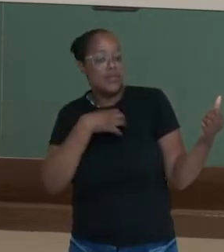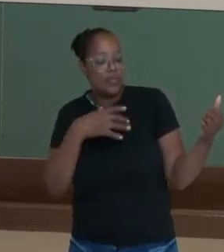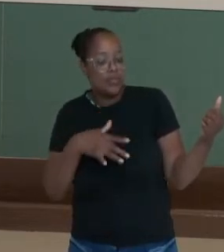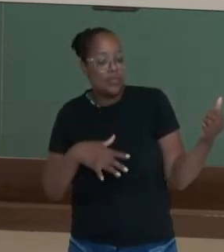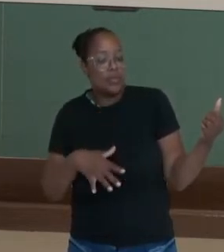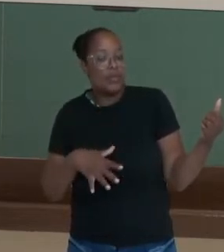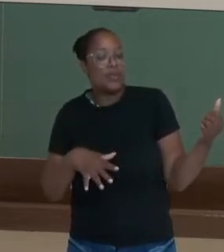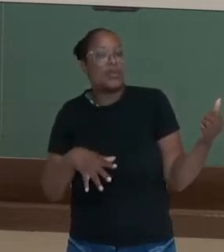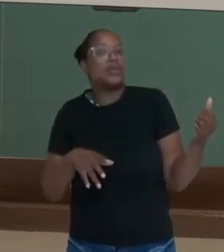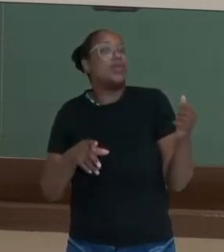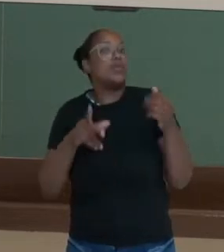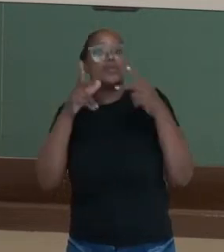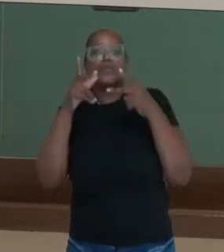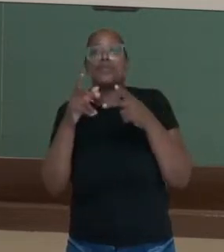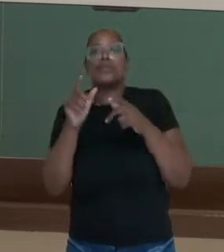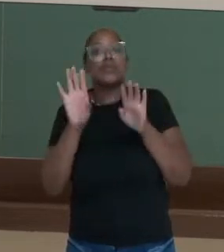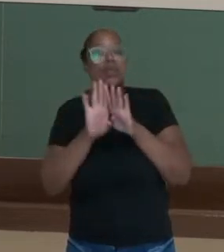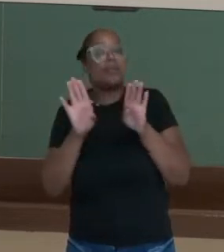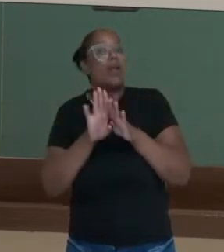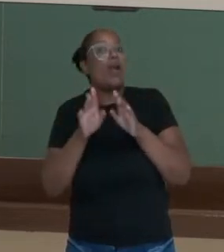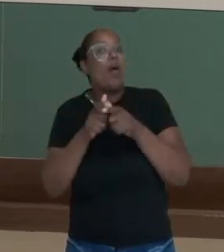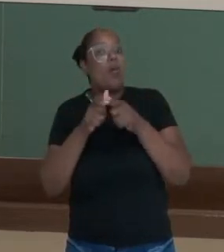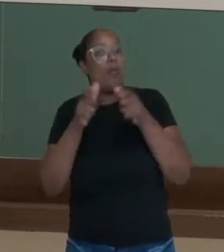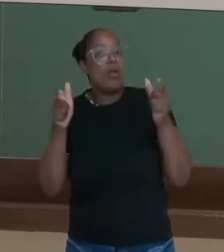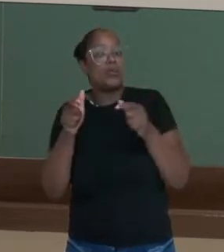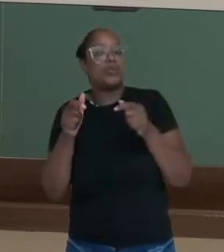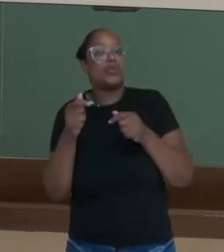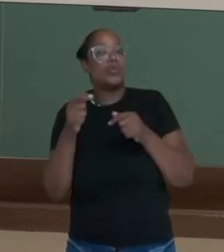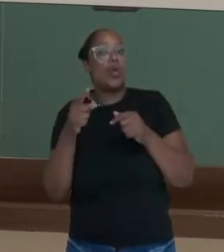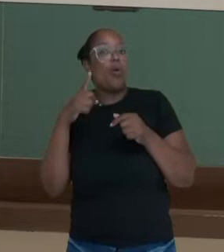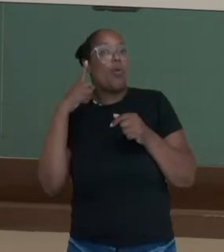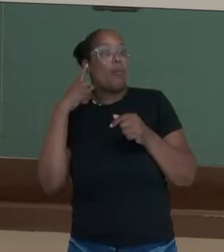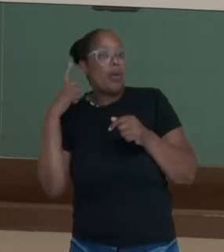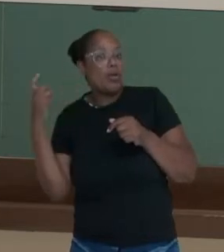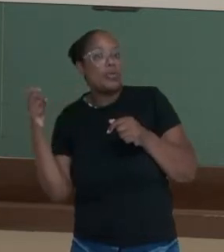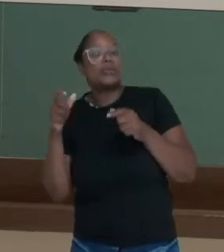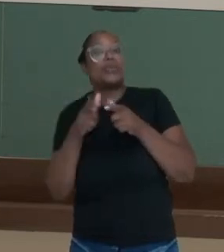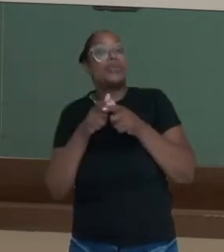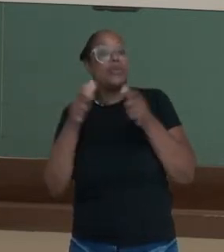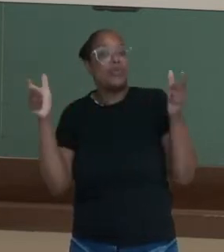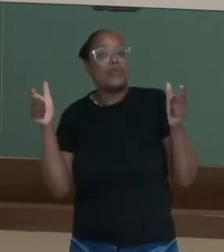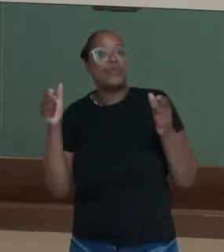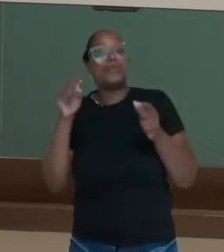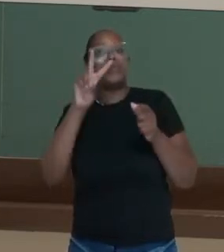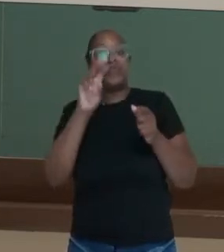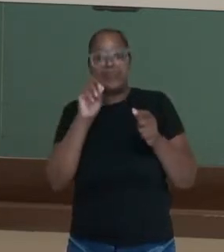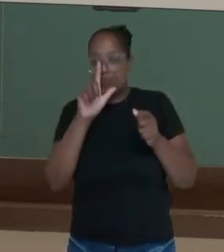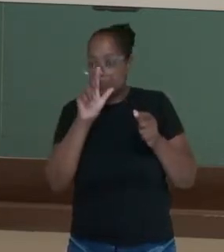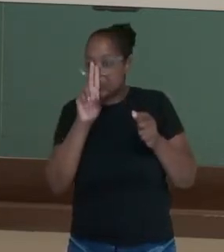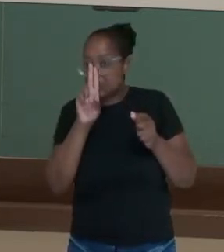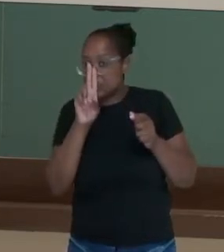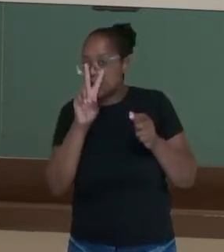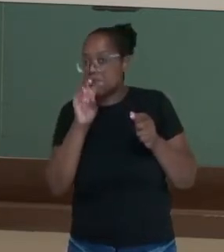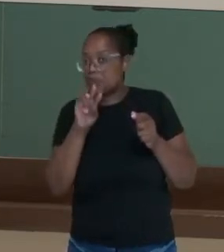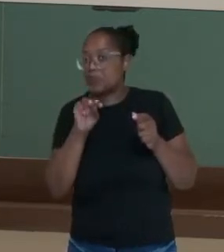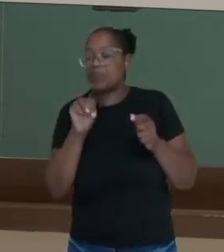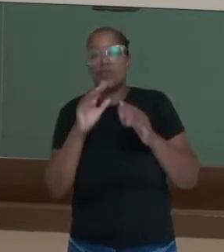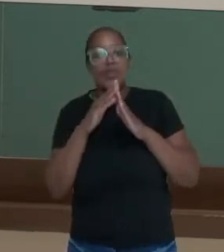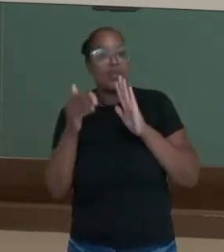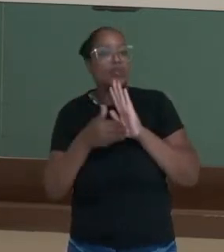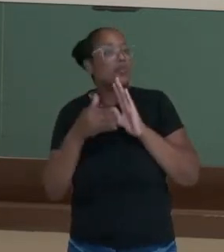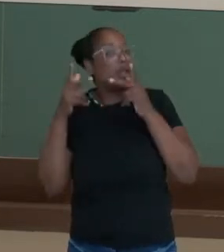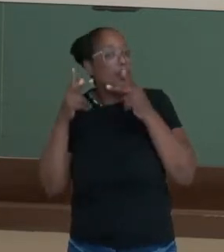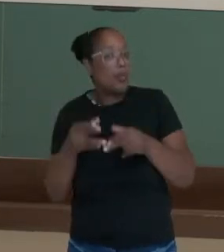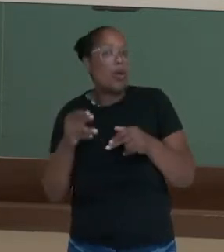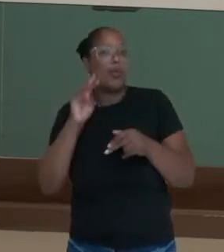das cordas é ampliada pelaquela caixa grande do violão, pelo corpo do violão. A mesma coisa acontece aqui no nosso